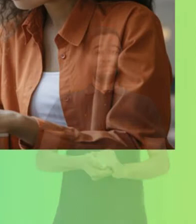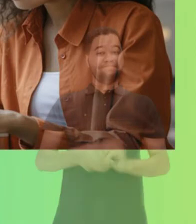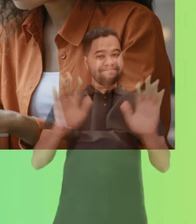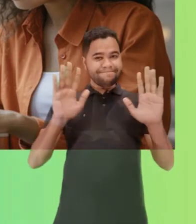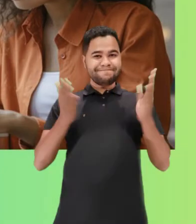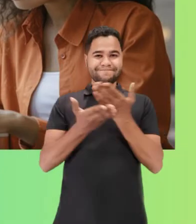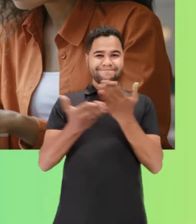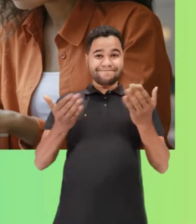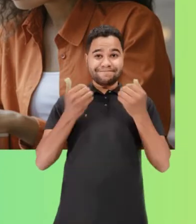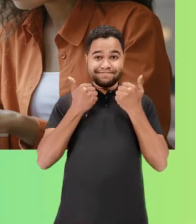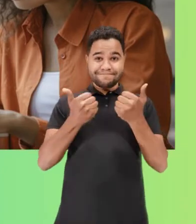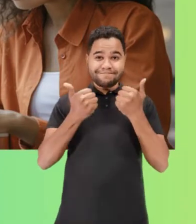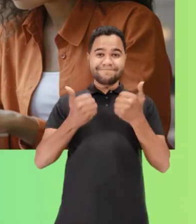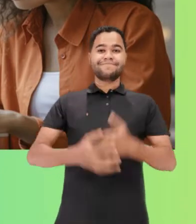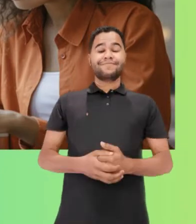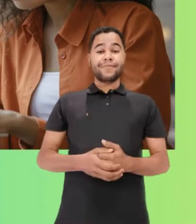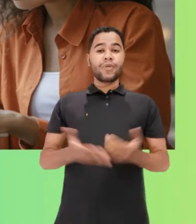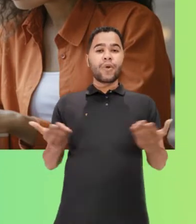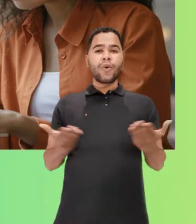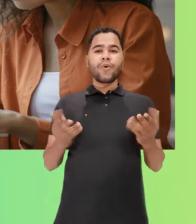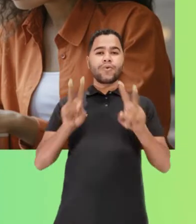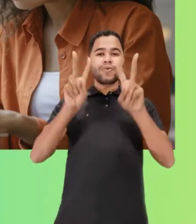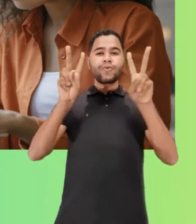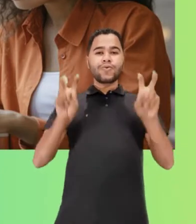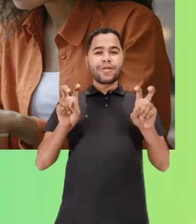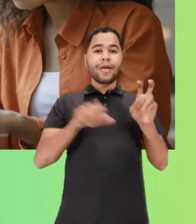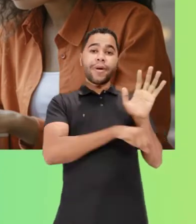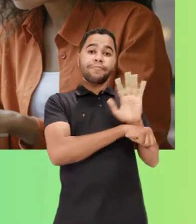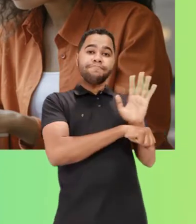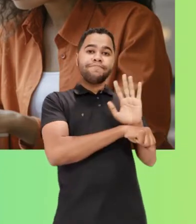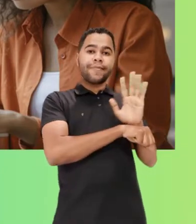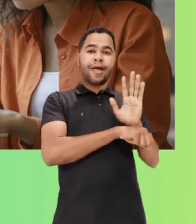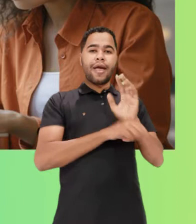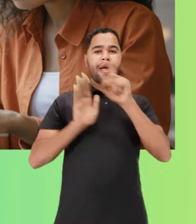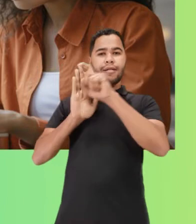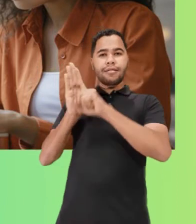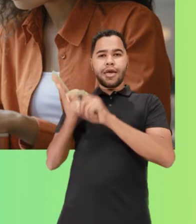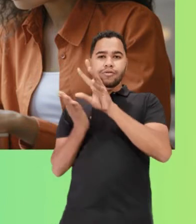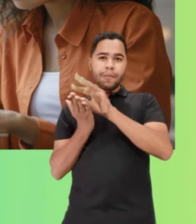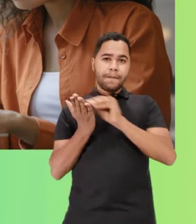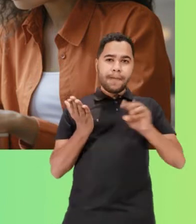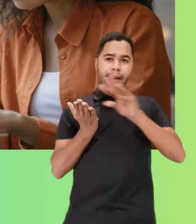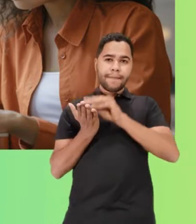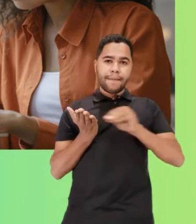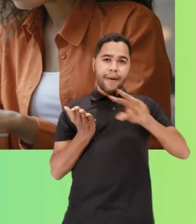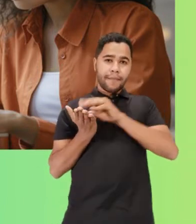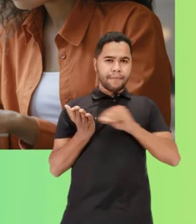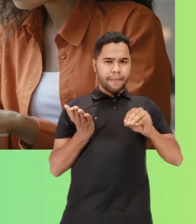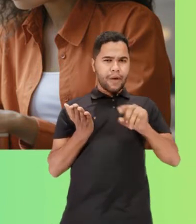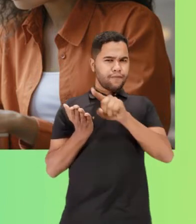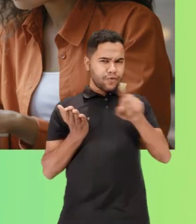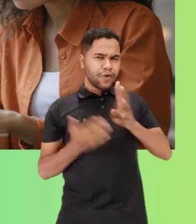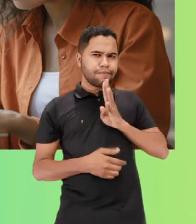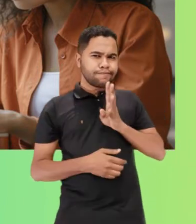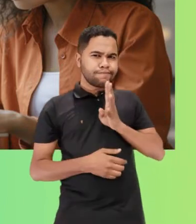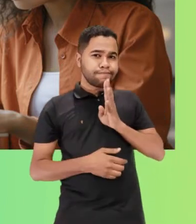E aí, pessoal, tudo bem? Hoje, o tema da nossa videoaula é retextualização. Isso mesmo. Você já